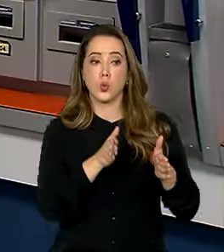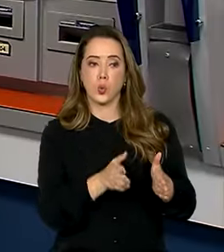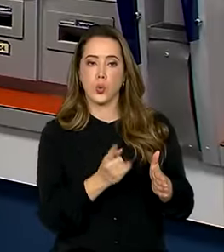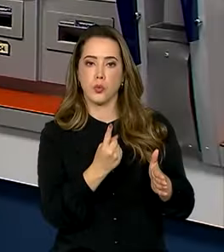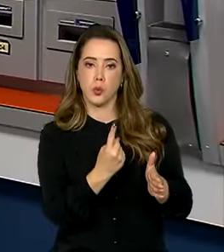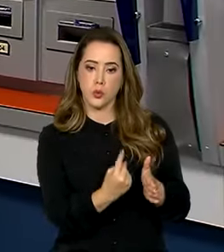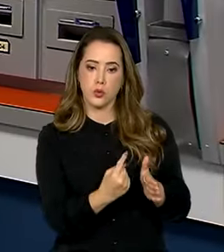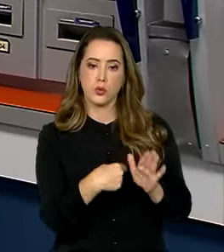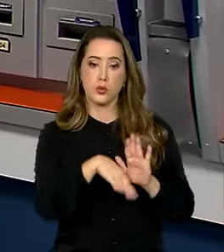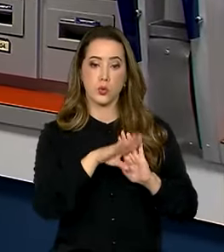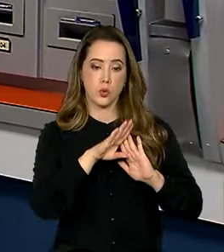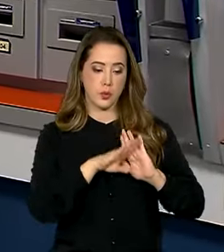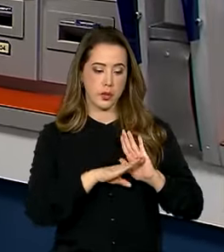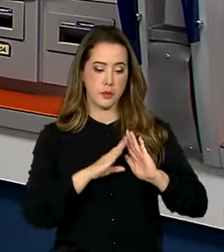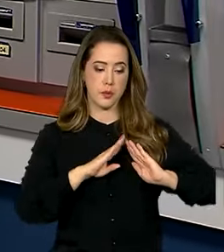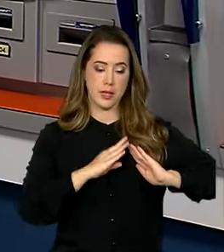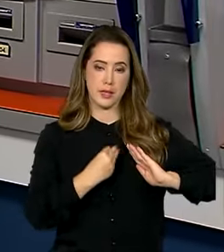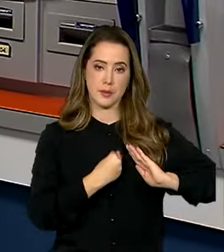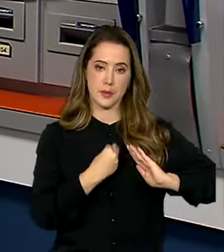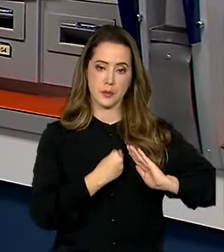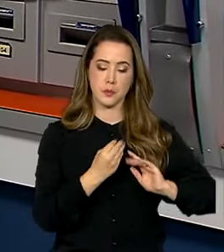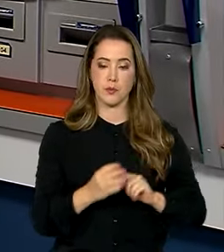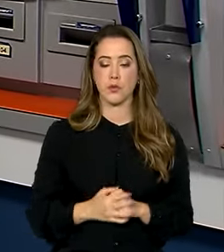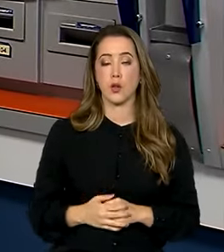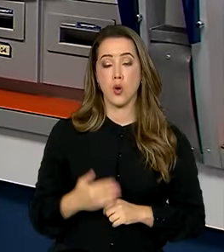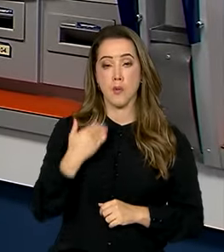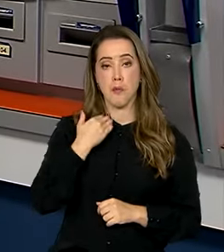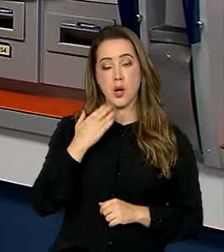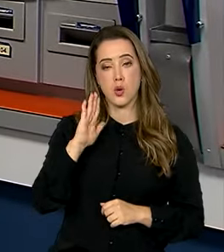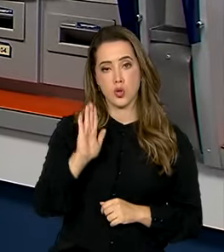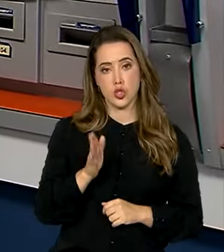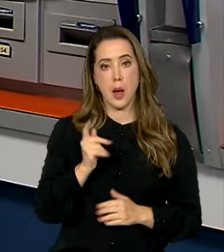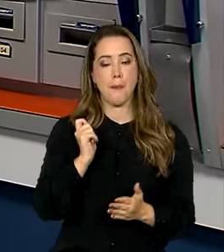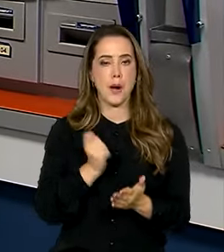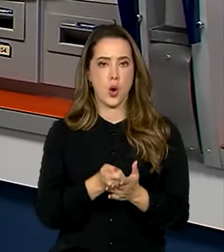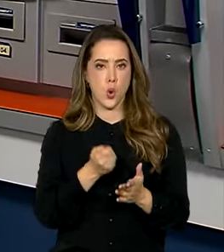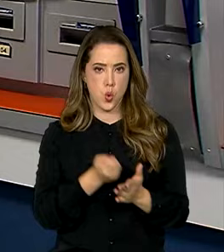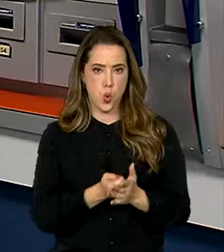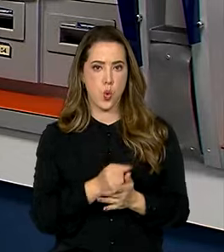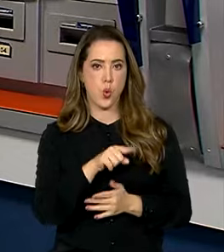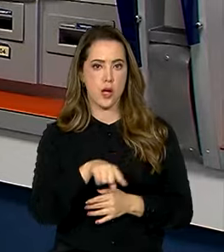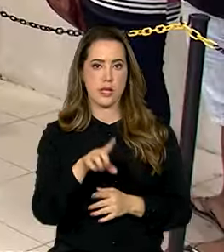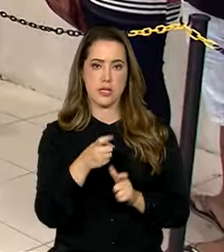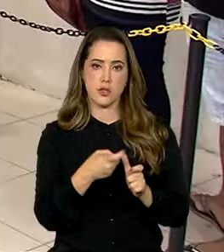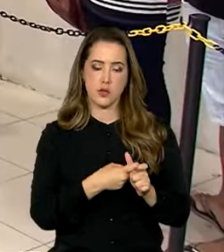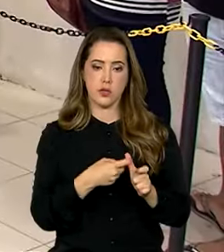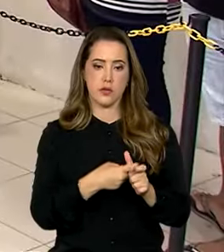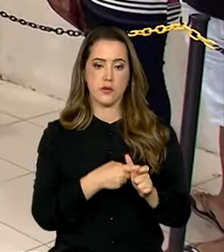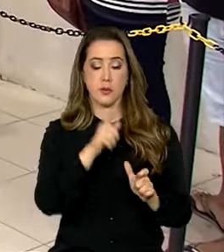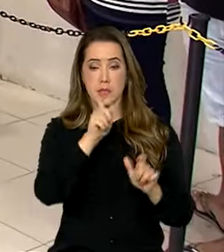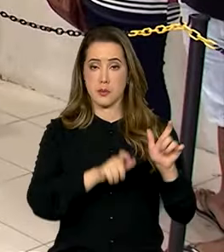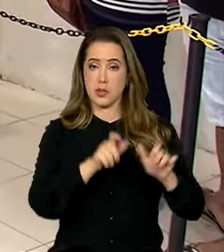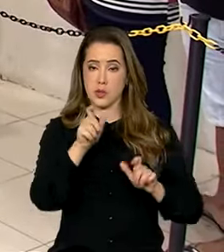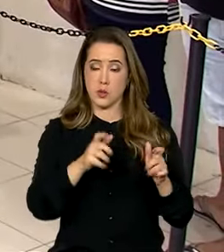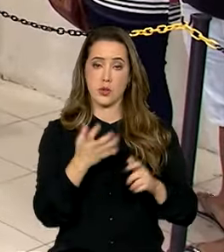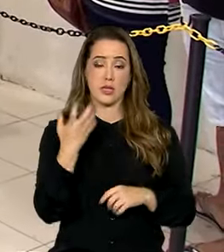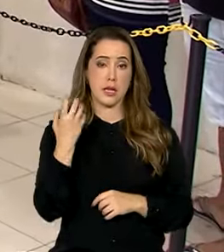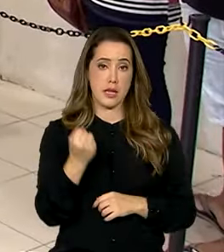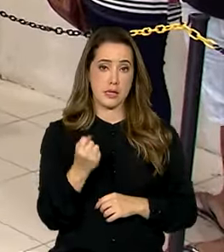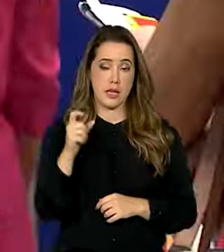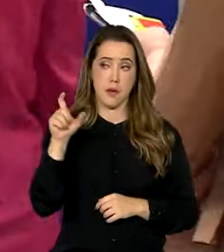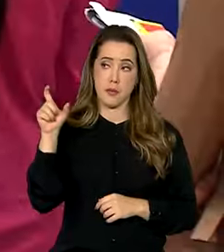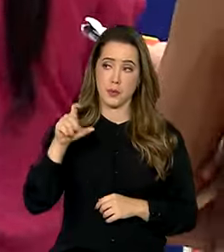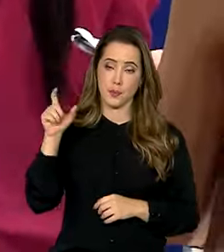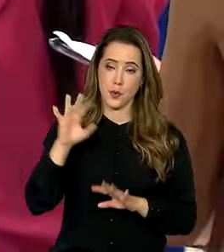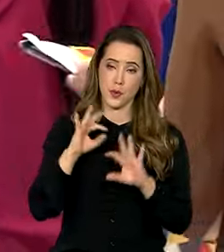do programa Minha Casa Minha Vida. O banco já iniciou a quitação dessas dívidas para os clientes beneficiários